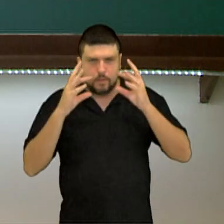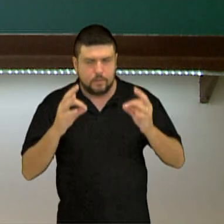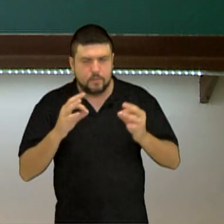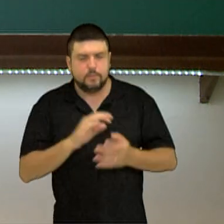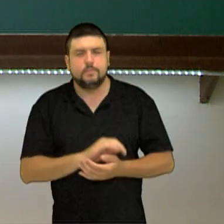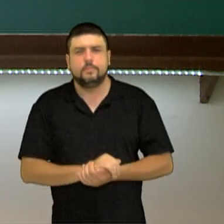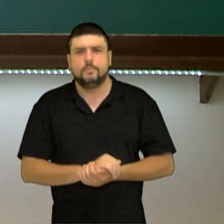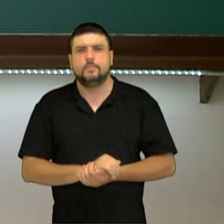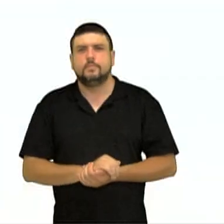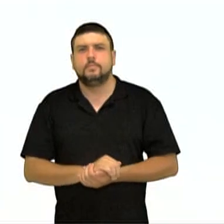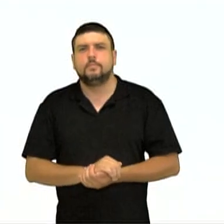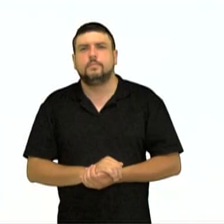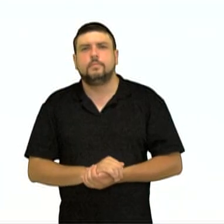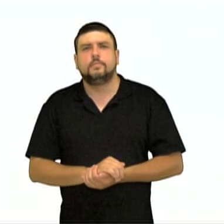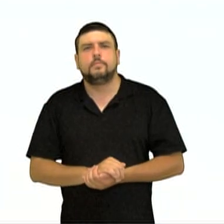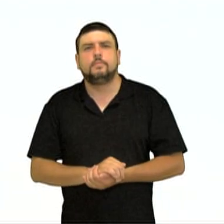agora?